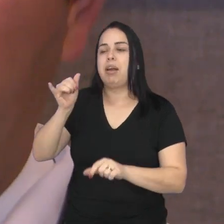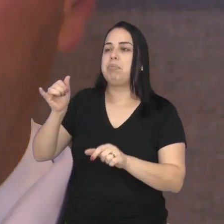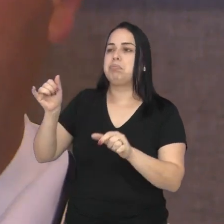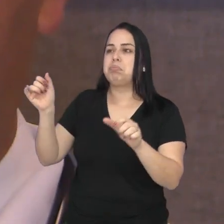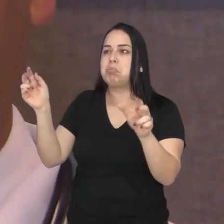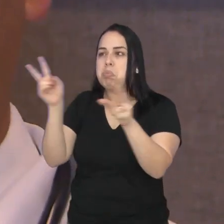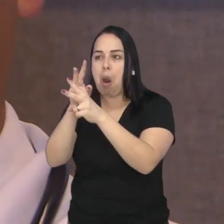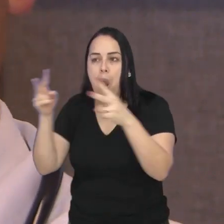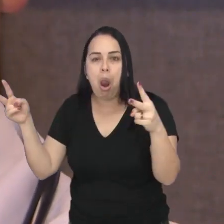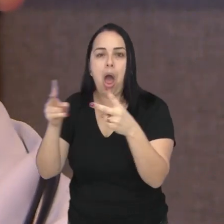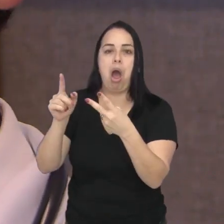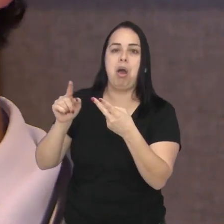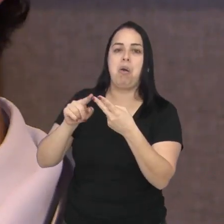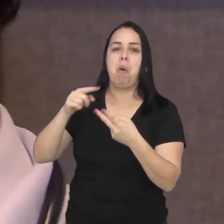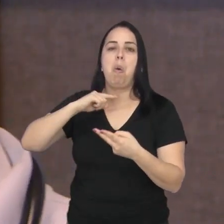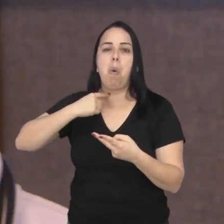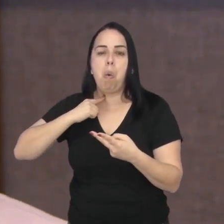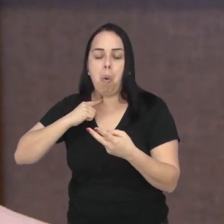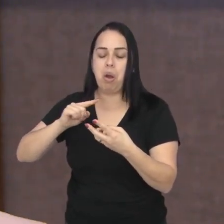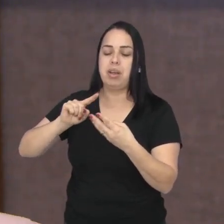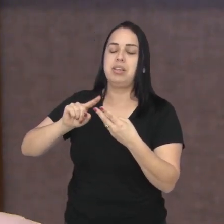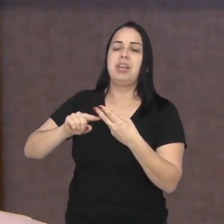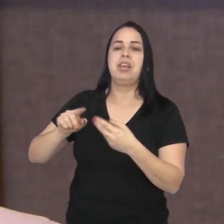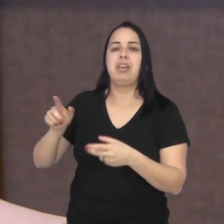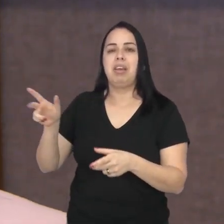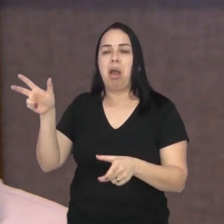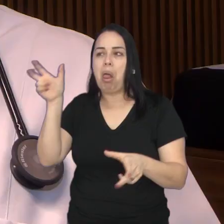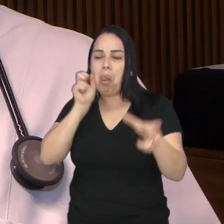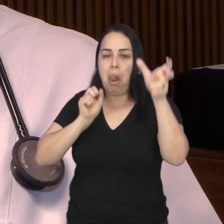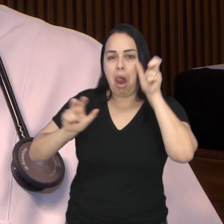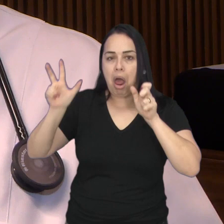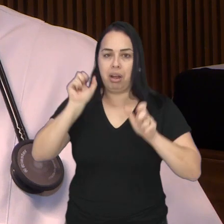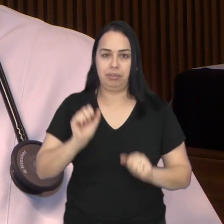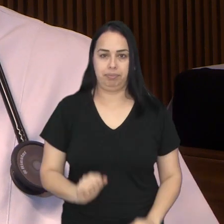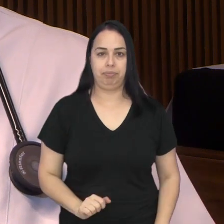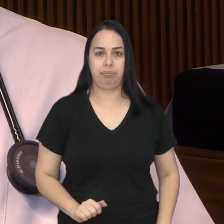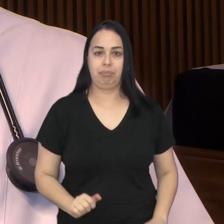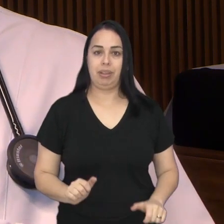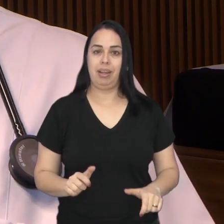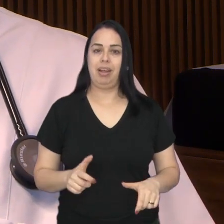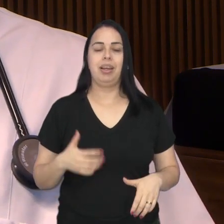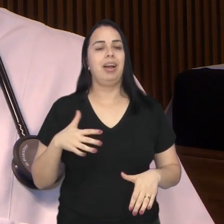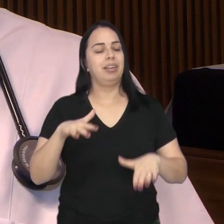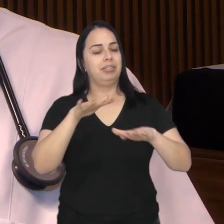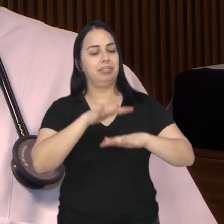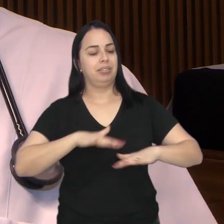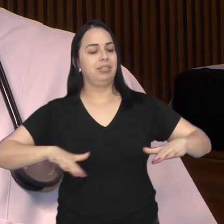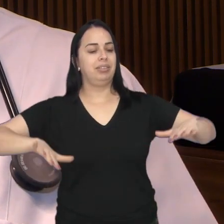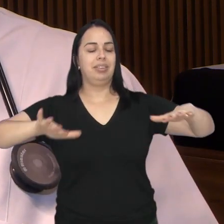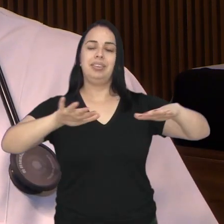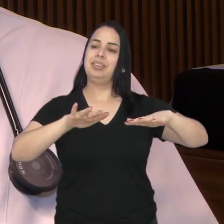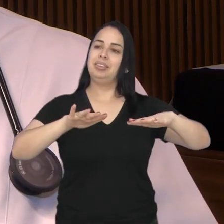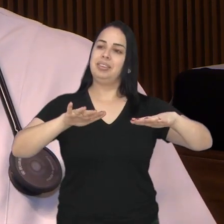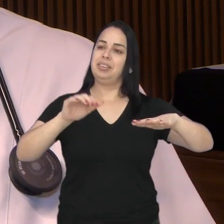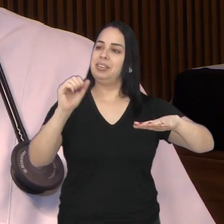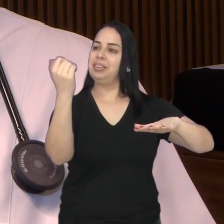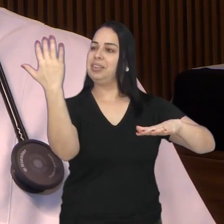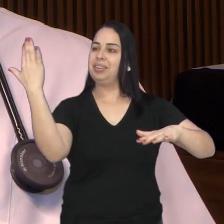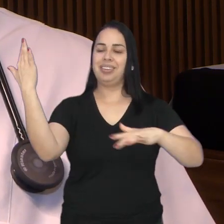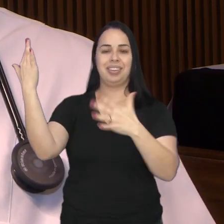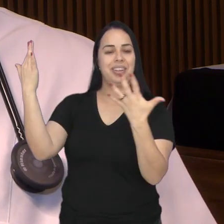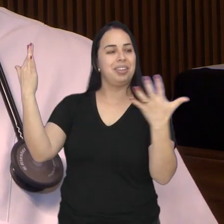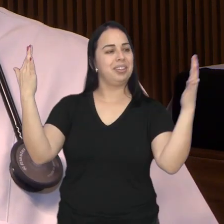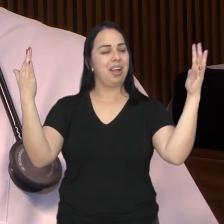e visual, que também interferem na saúde emocional. Estar num ambiente em que você tem uma harmonia,